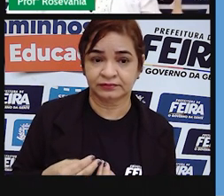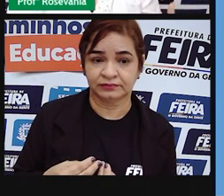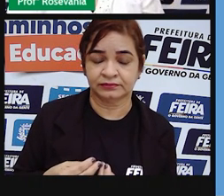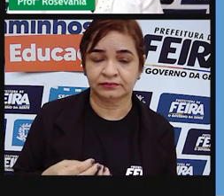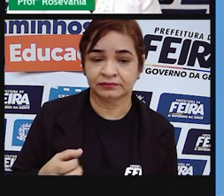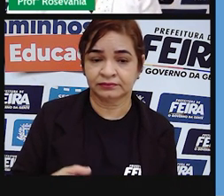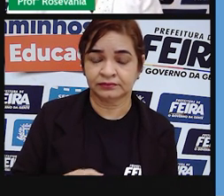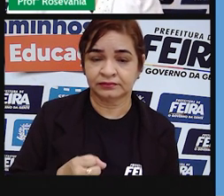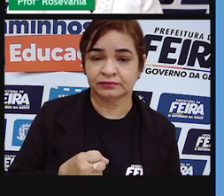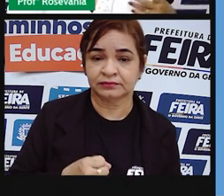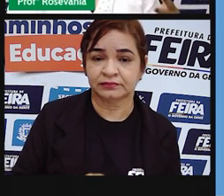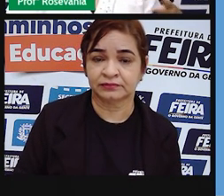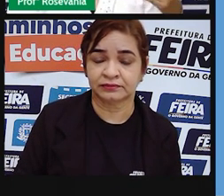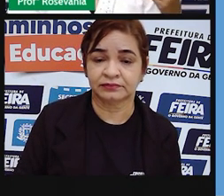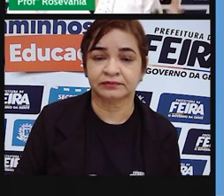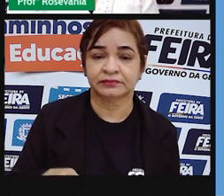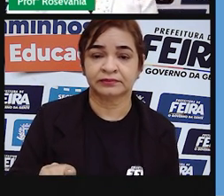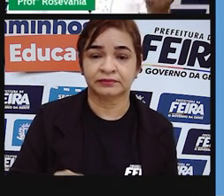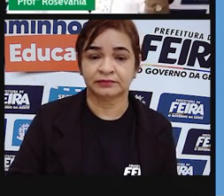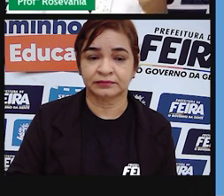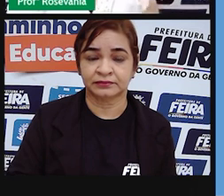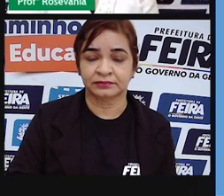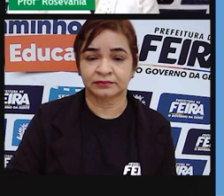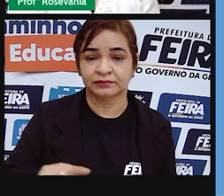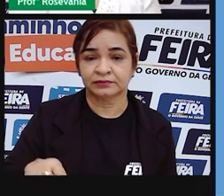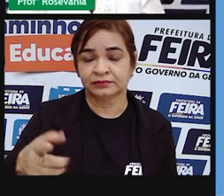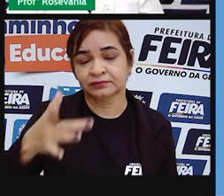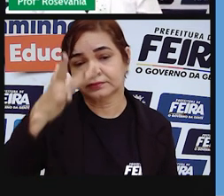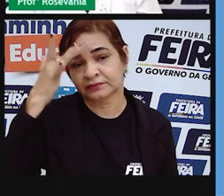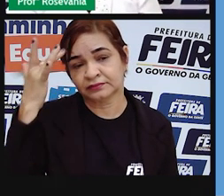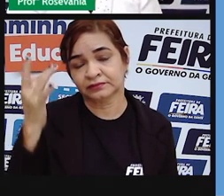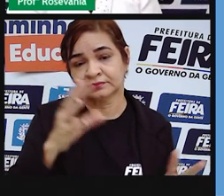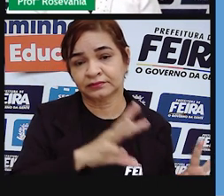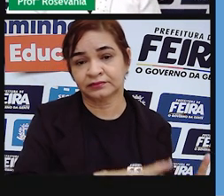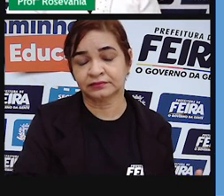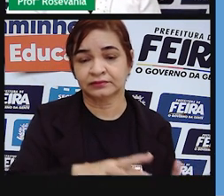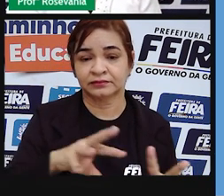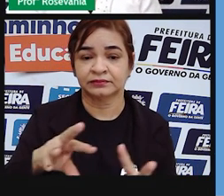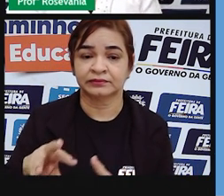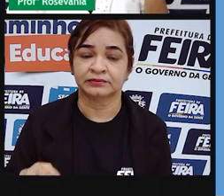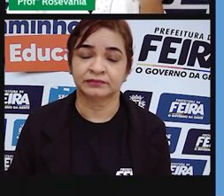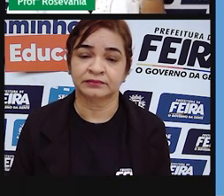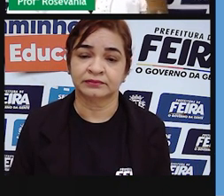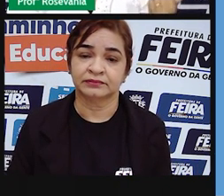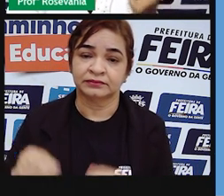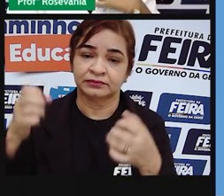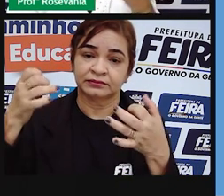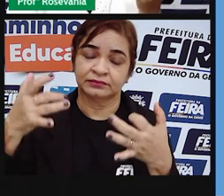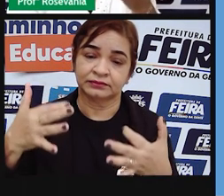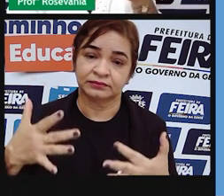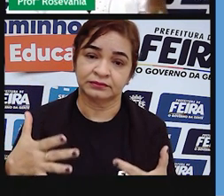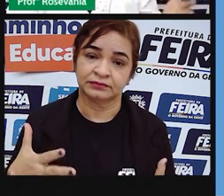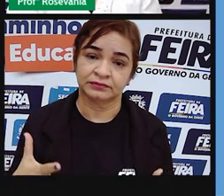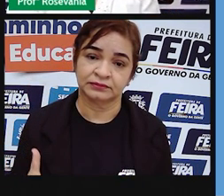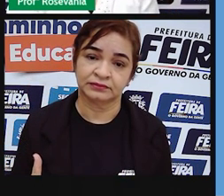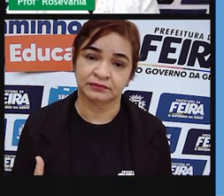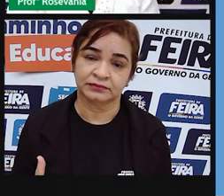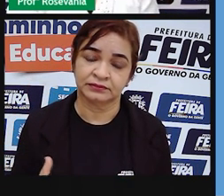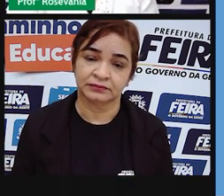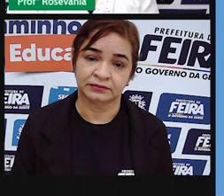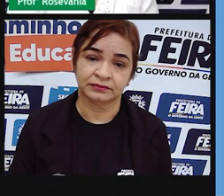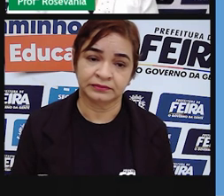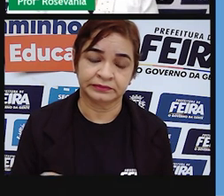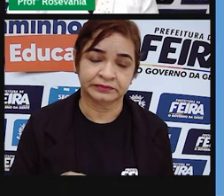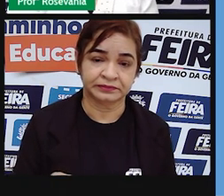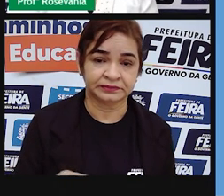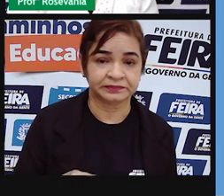para eles se fixarem e trazer também todo o conhecimento que eles tinham com relação à agricultura, como nós já falamos, né, em outra aula, sobre o